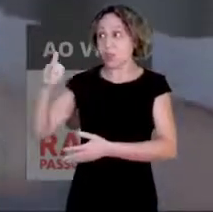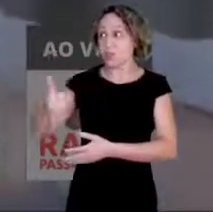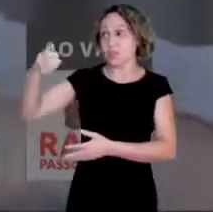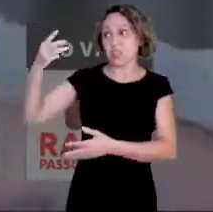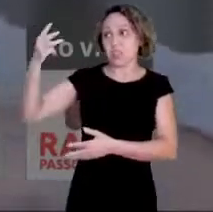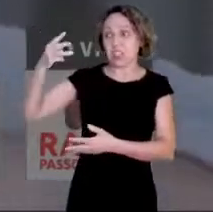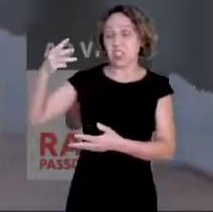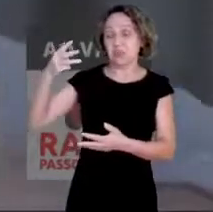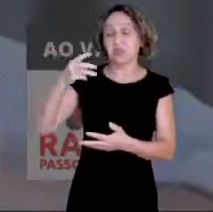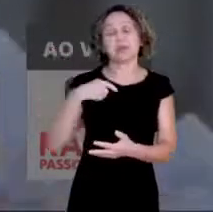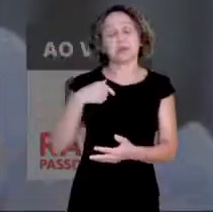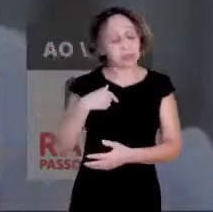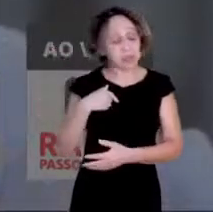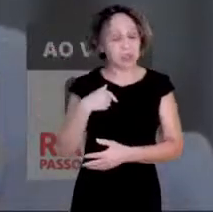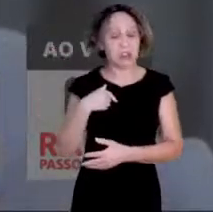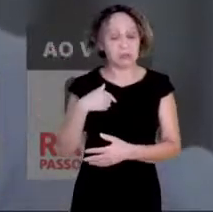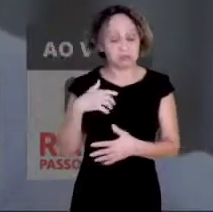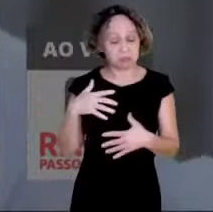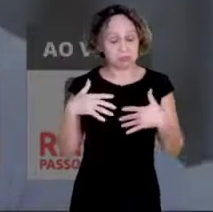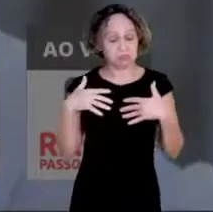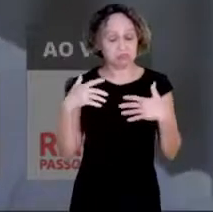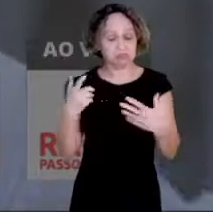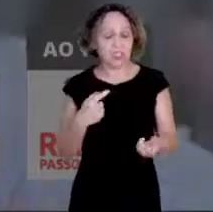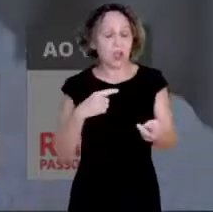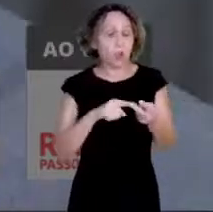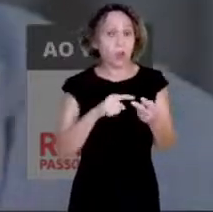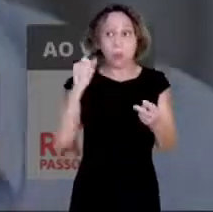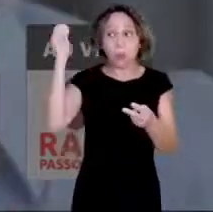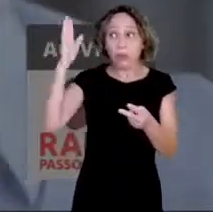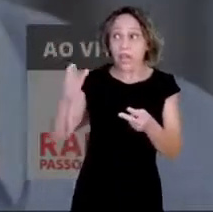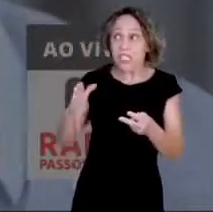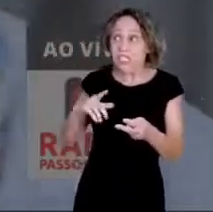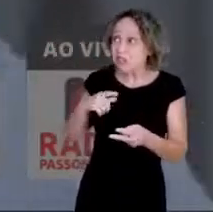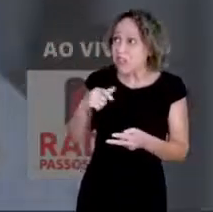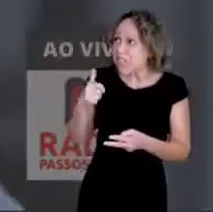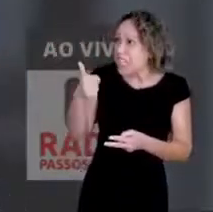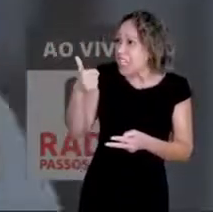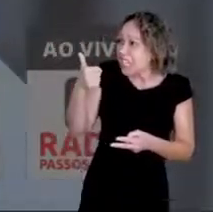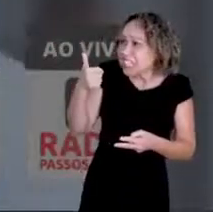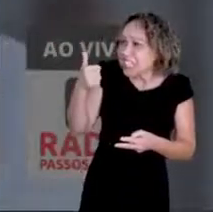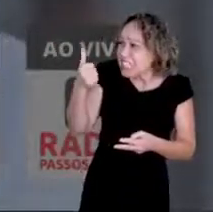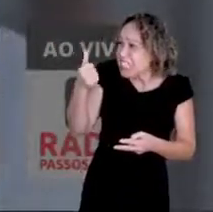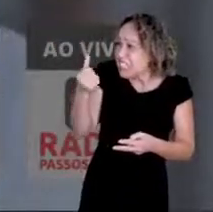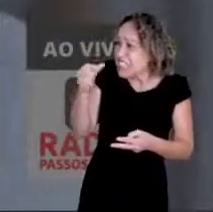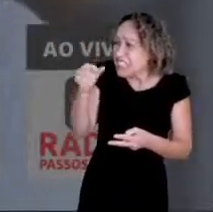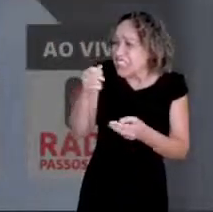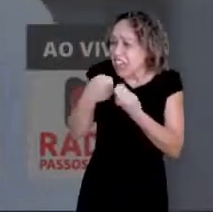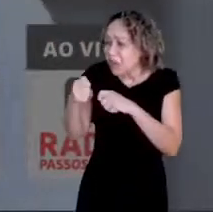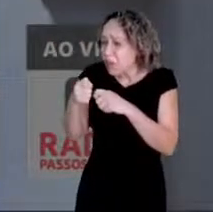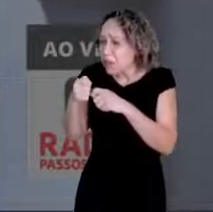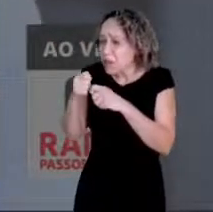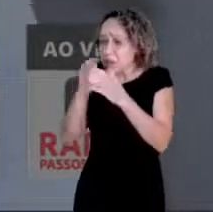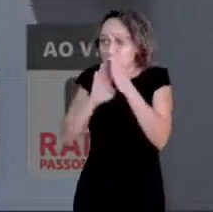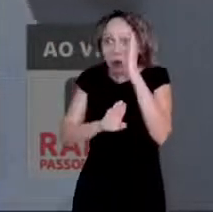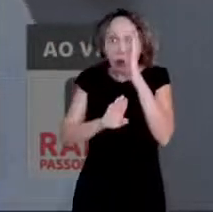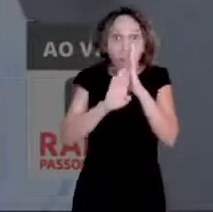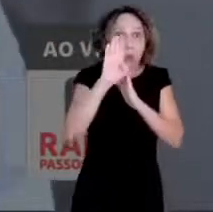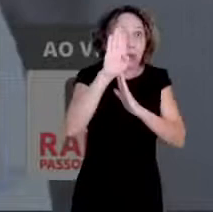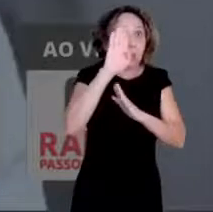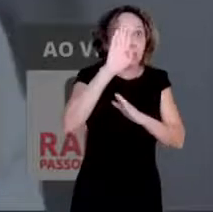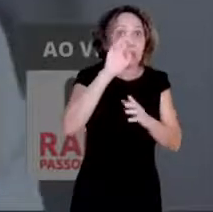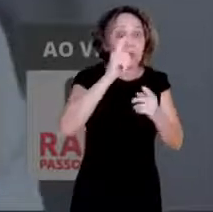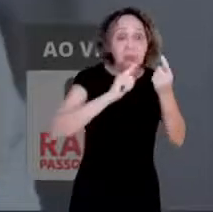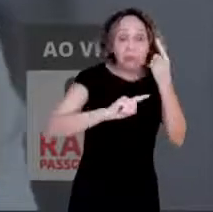pobre. Não é possível imaginar que a cidade pode ser rica se o estado for pobre. É preciso que haja uma combinação